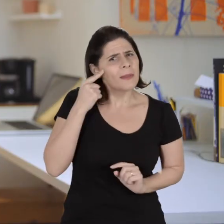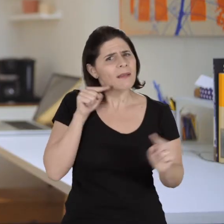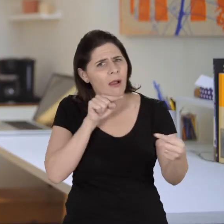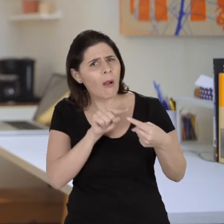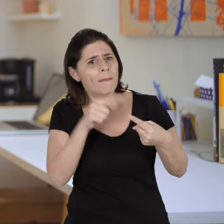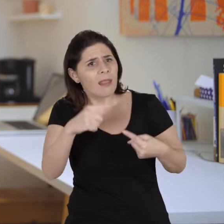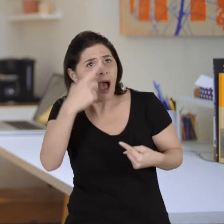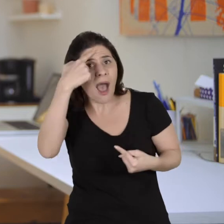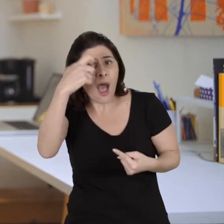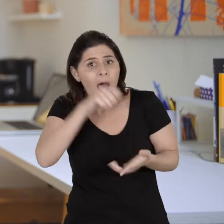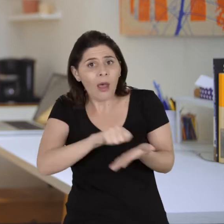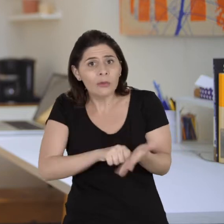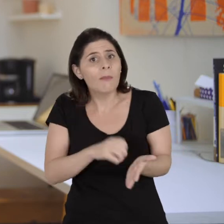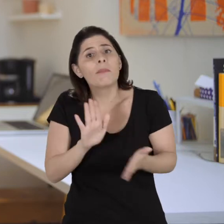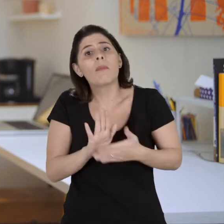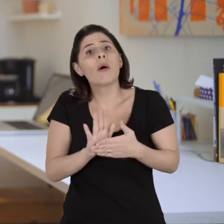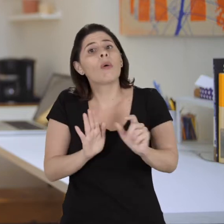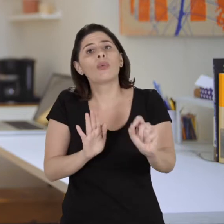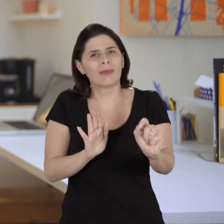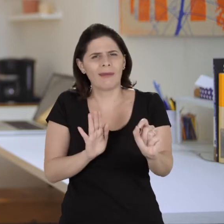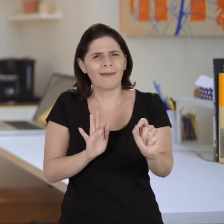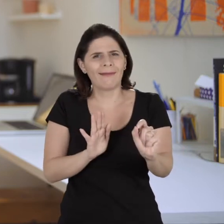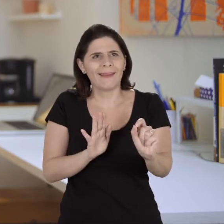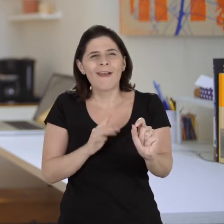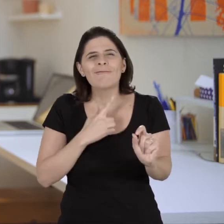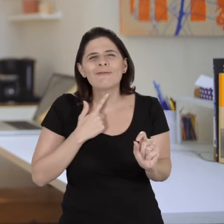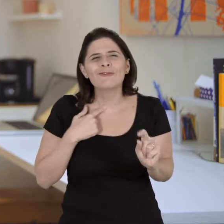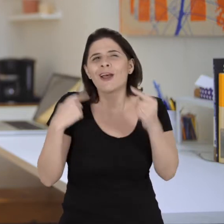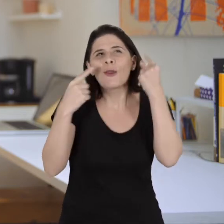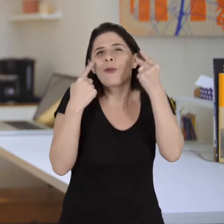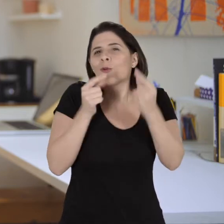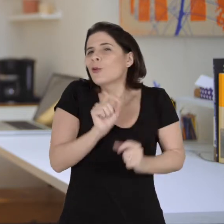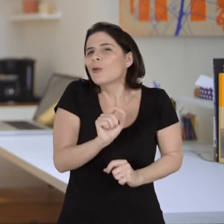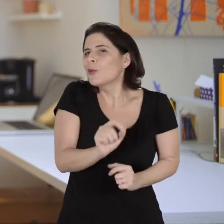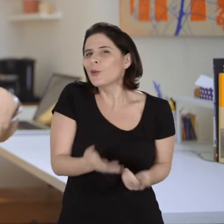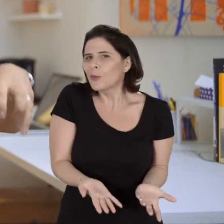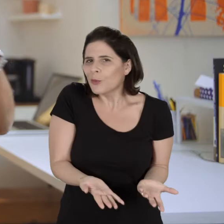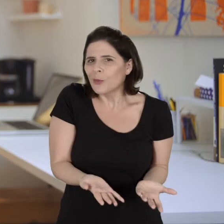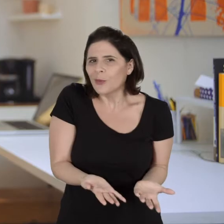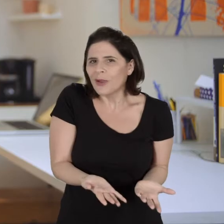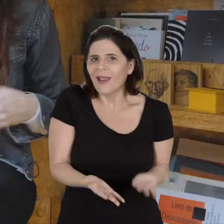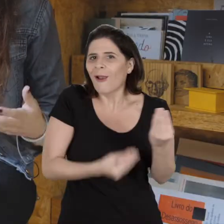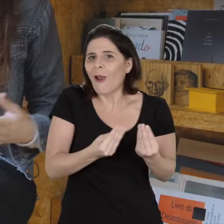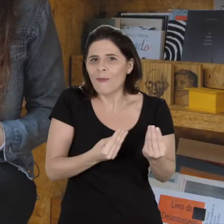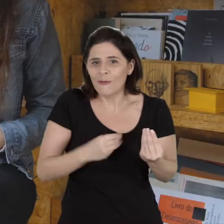autor propôs, qual foi aquela loucurinha que aquele autor trouxe e como é que a gente vai lidar com ela. Um livro sobre um